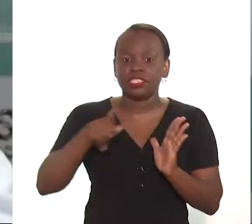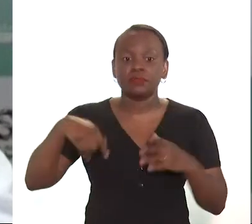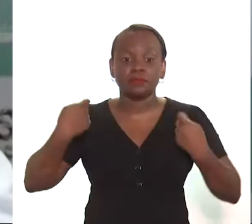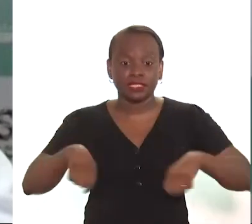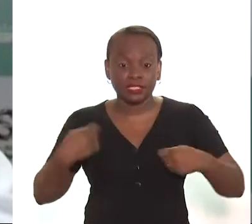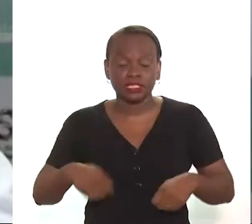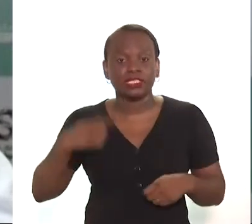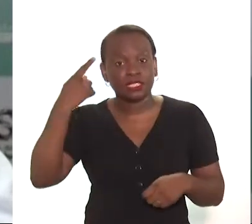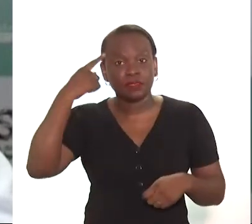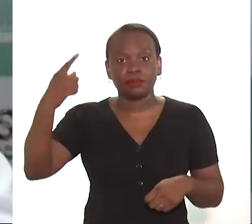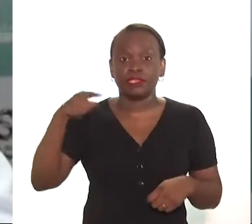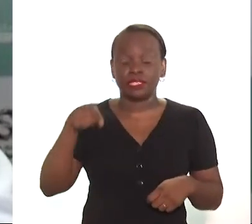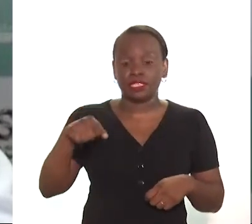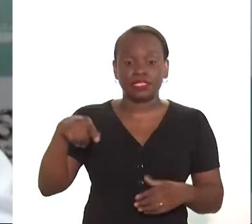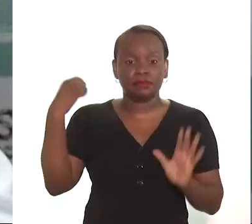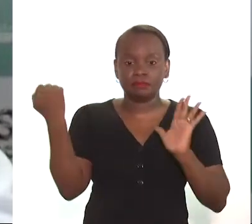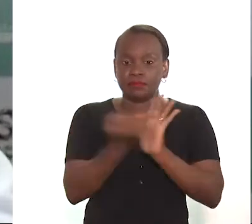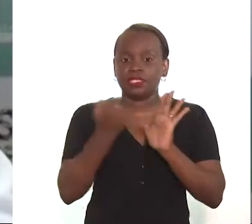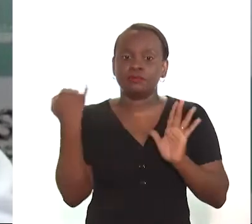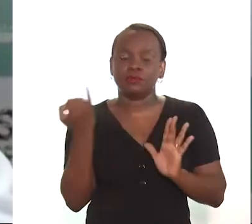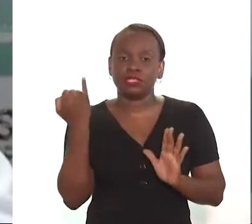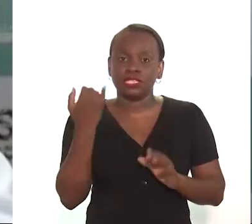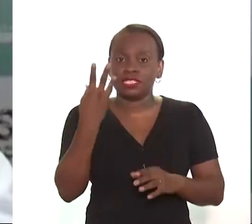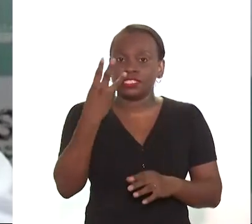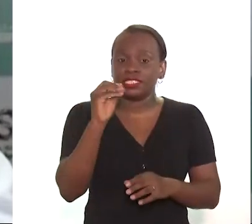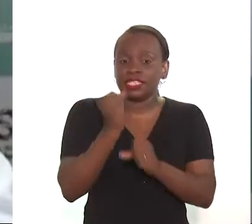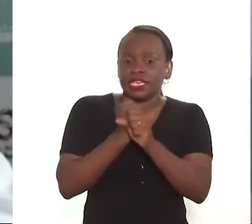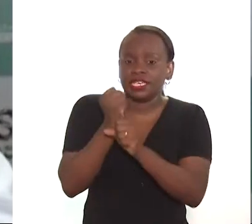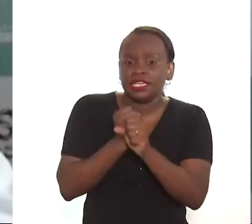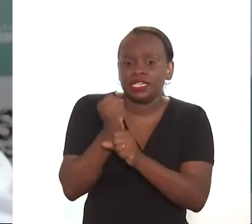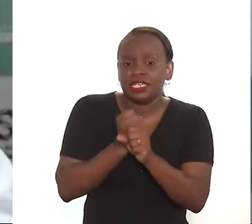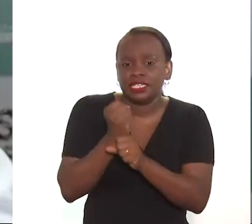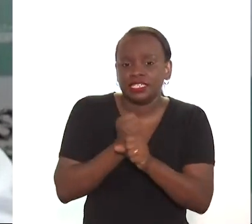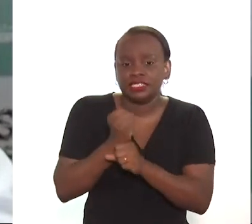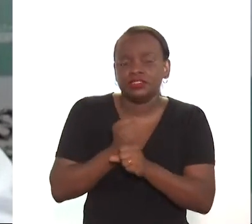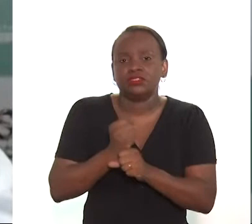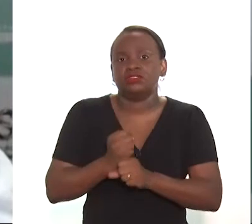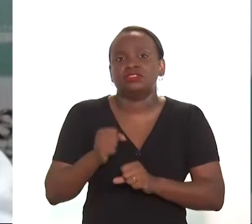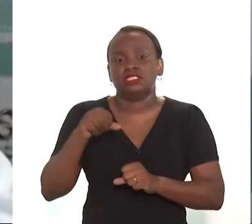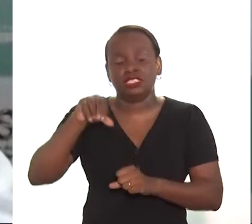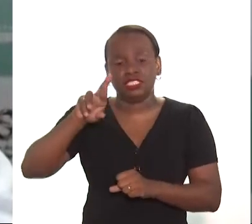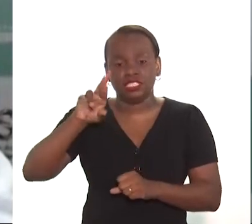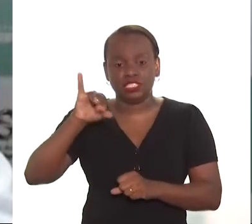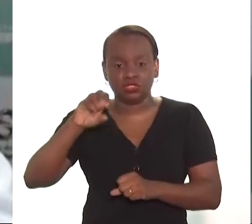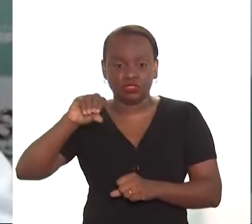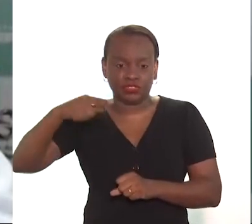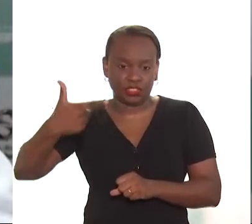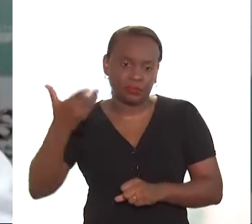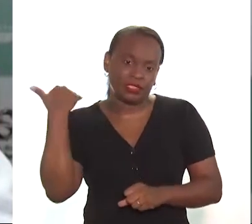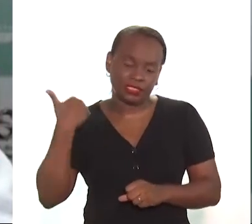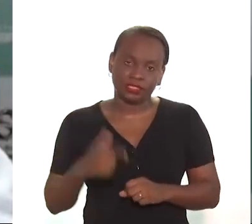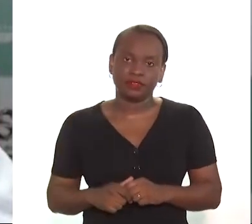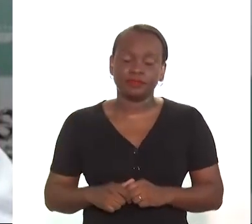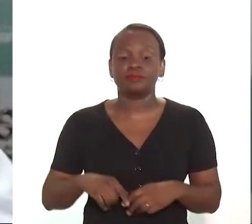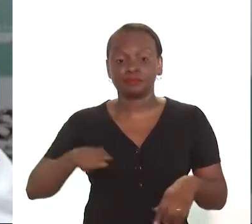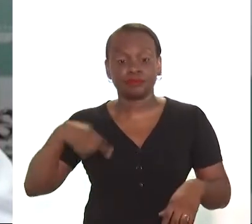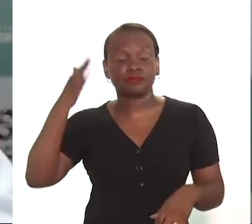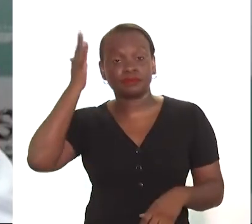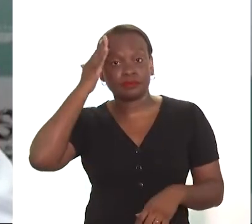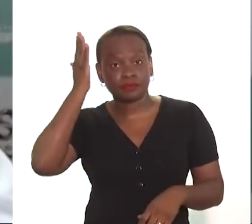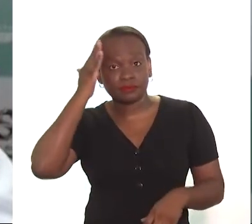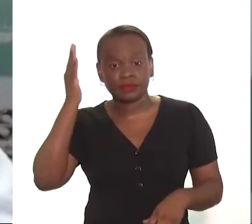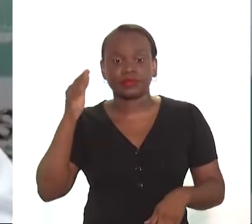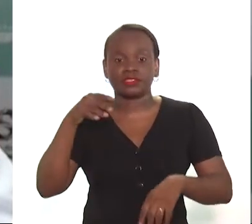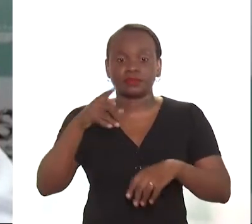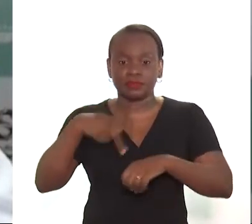nós precisamos pontuar esse marco de 30 anos do aniversário da Rio92.